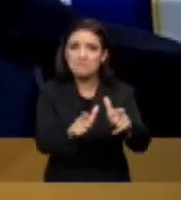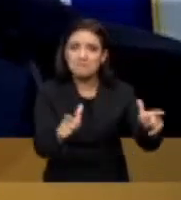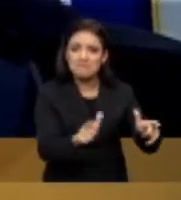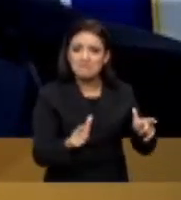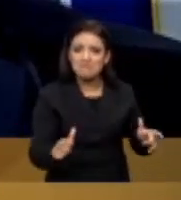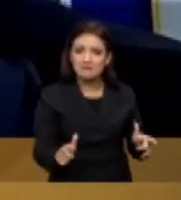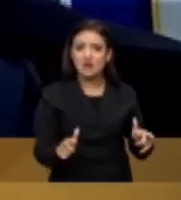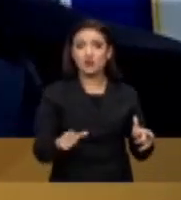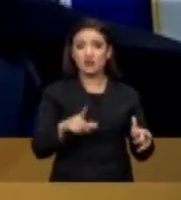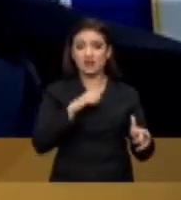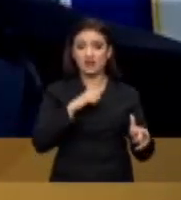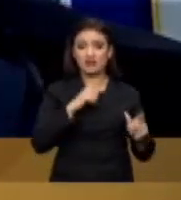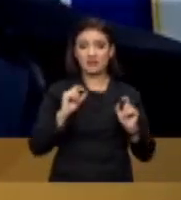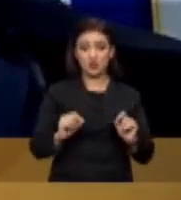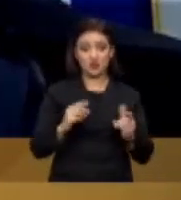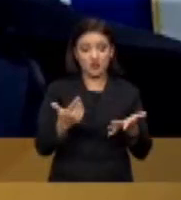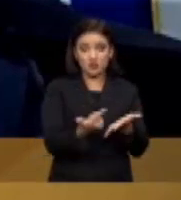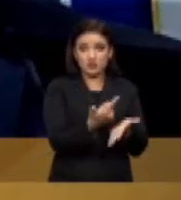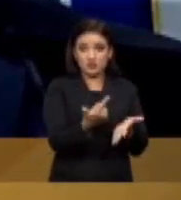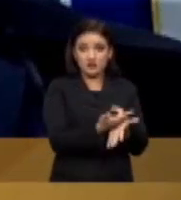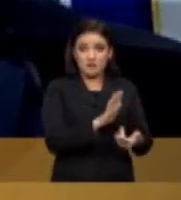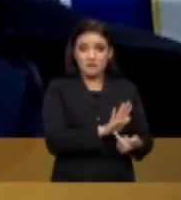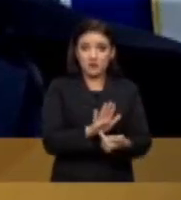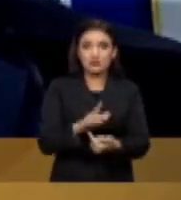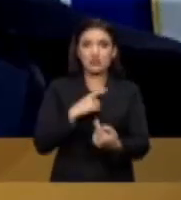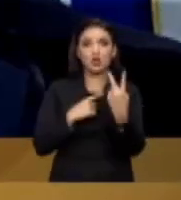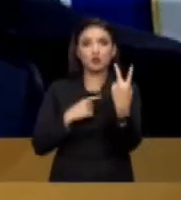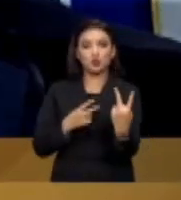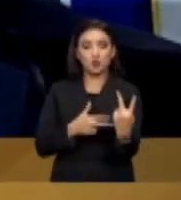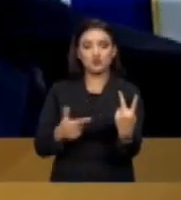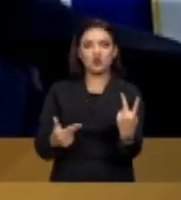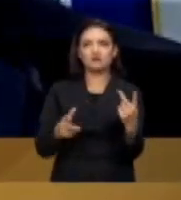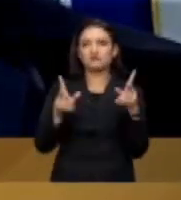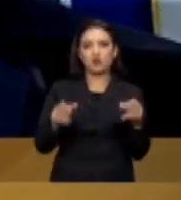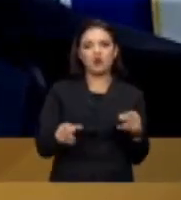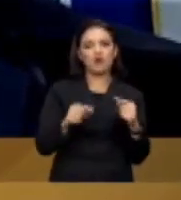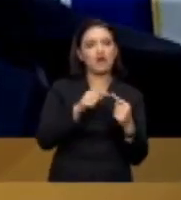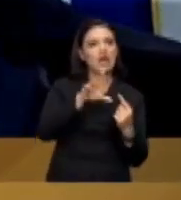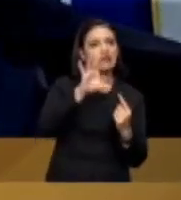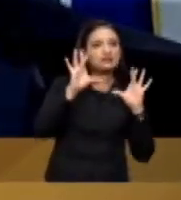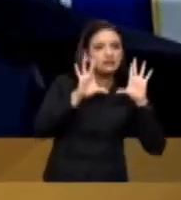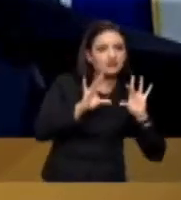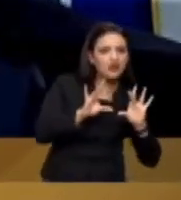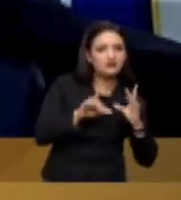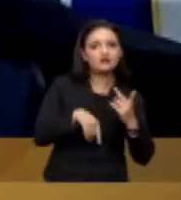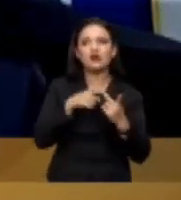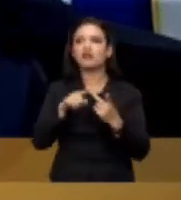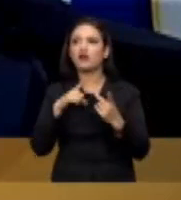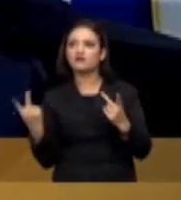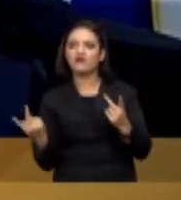monoteístas, aquelas ditas dos livros, possuem dois elementos comuns, a ciência e um elemento de